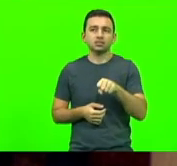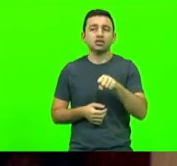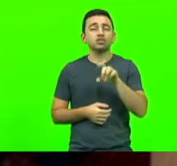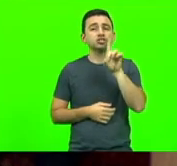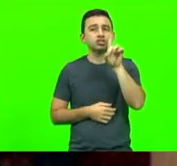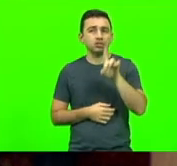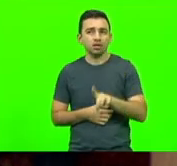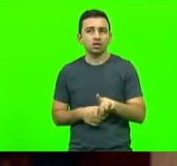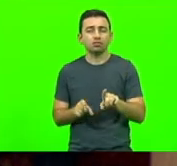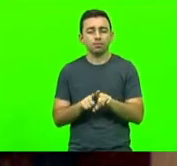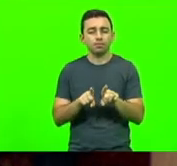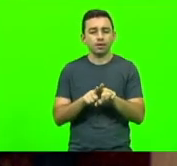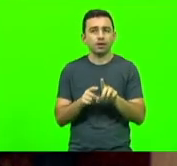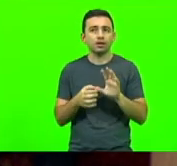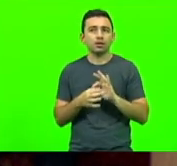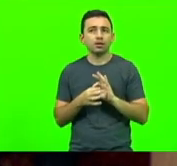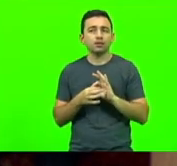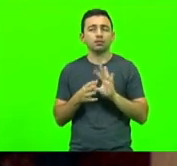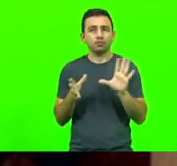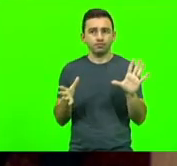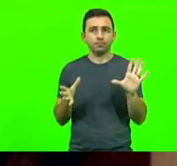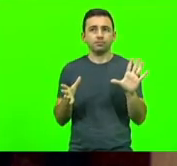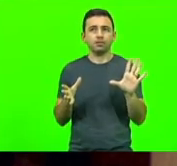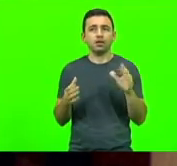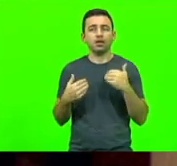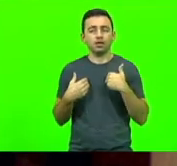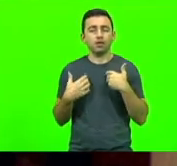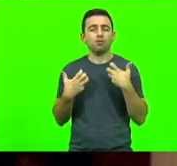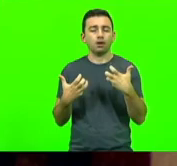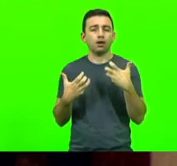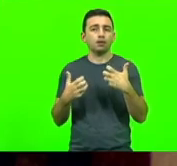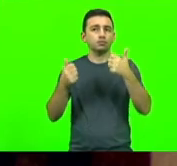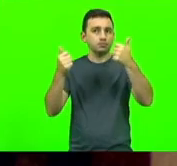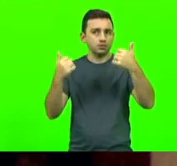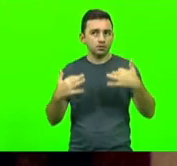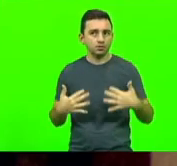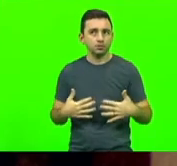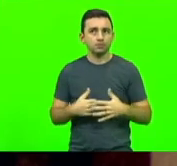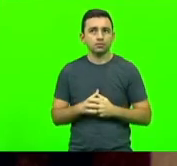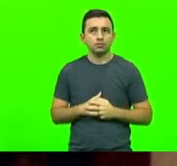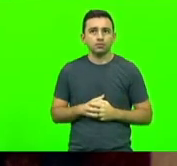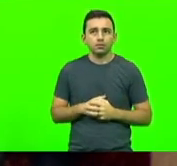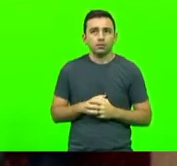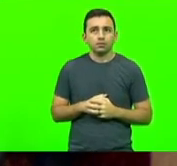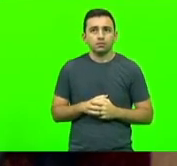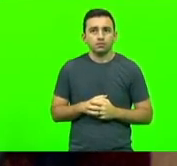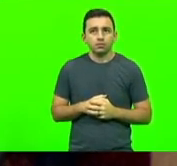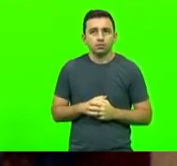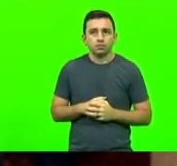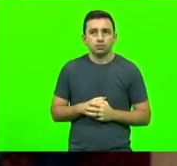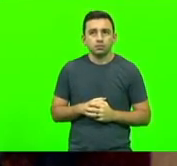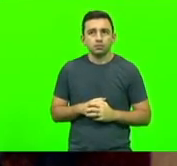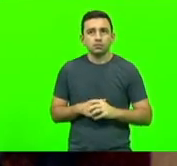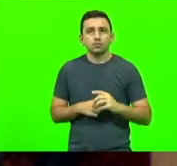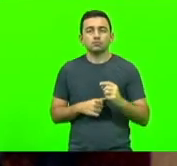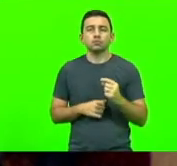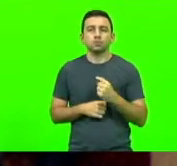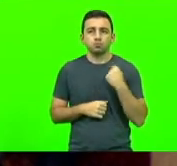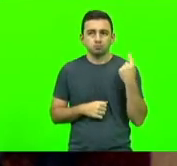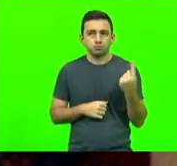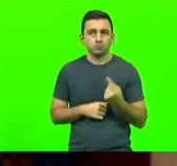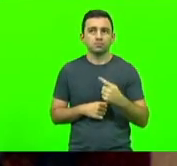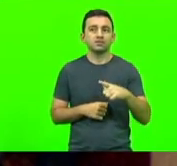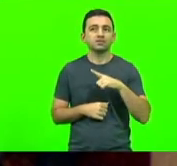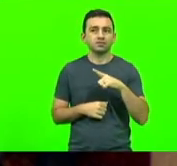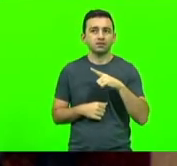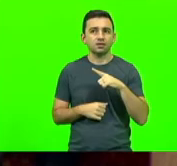de liberdades. E é sobre este ponto que eu quero alcançar. Nós temos uma medida